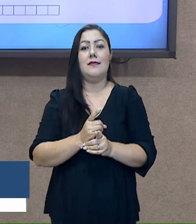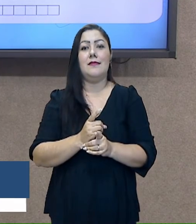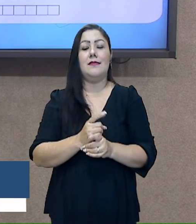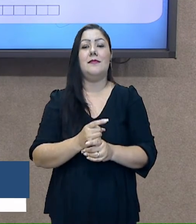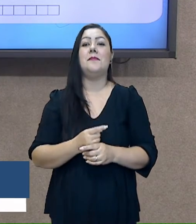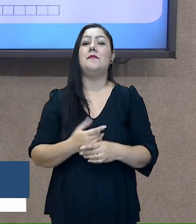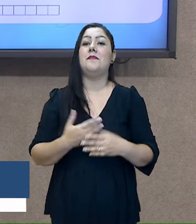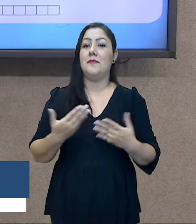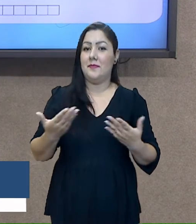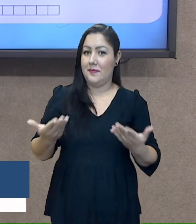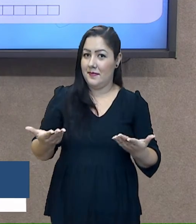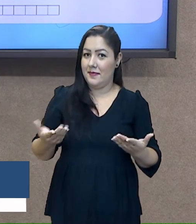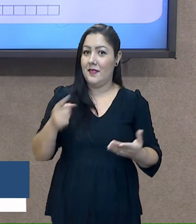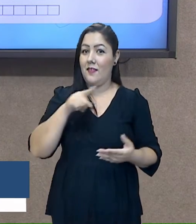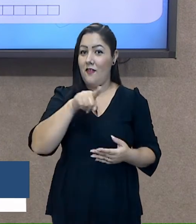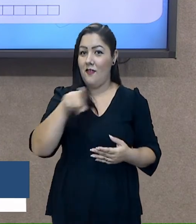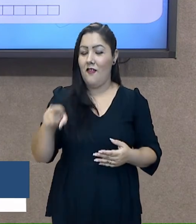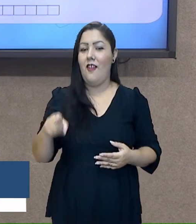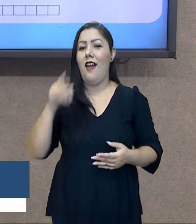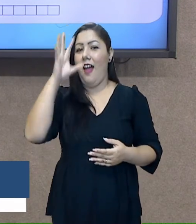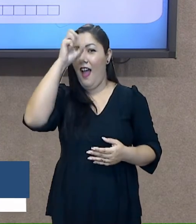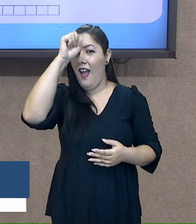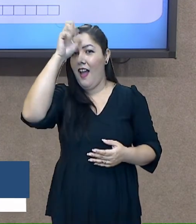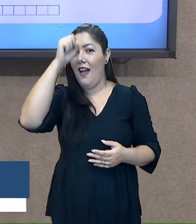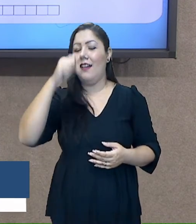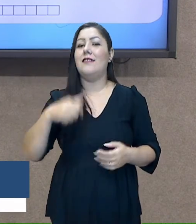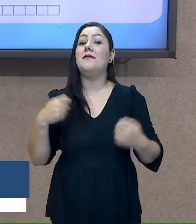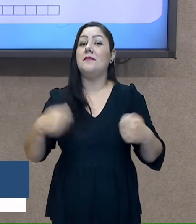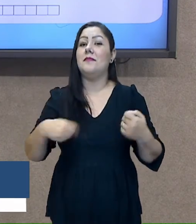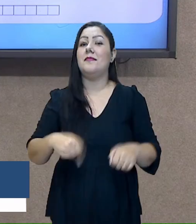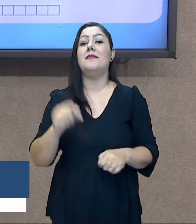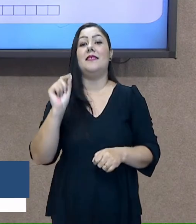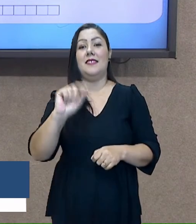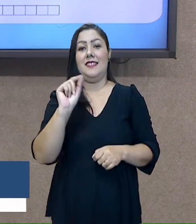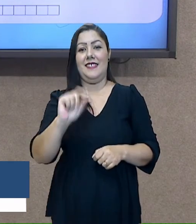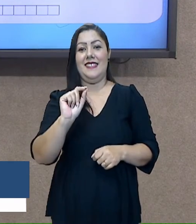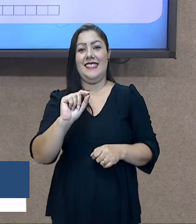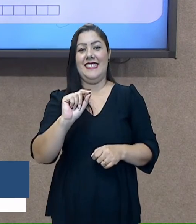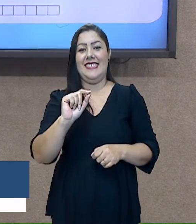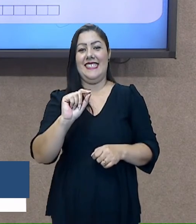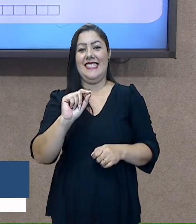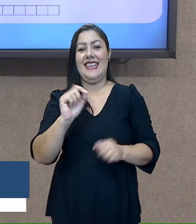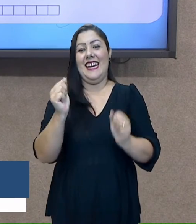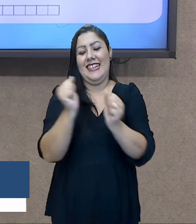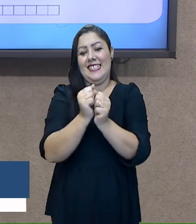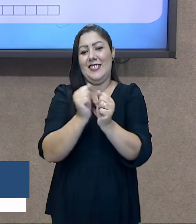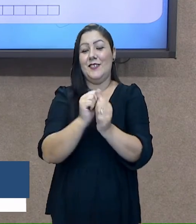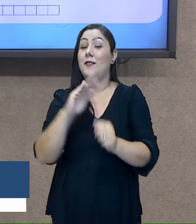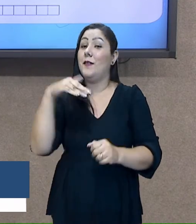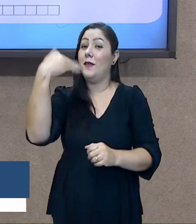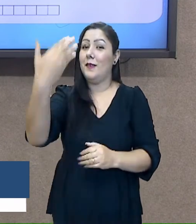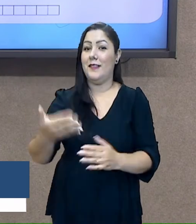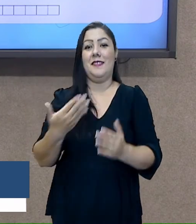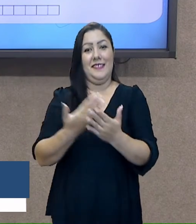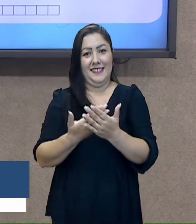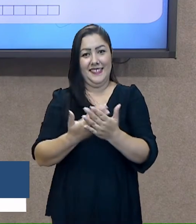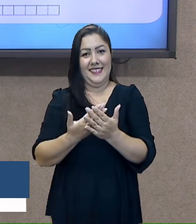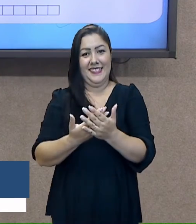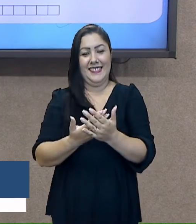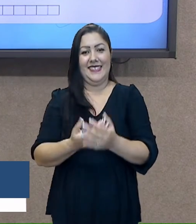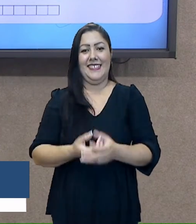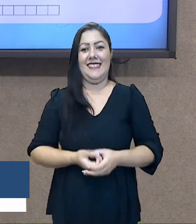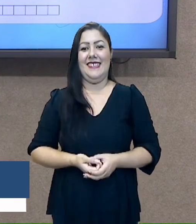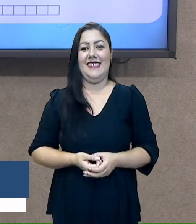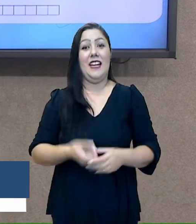você saber disso, você vai precisar se encontrar comigo na próxima aula. Por